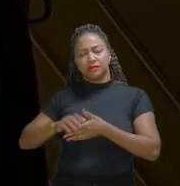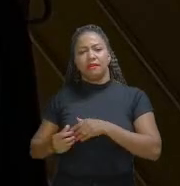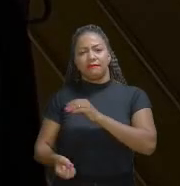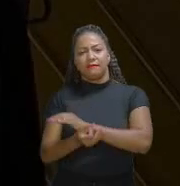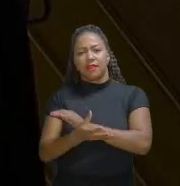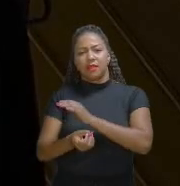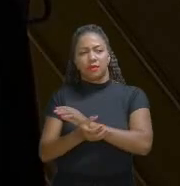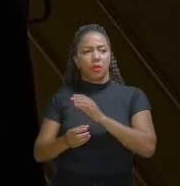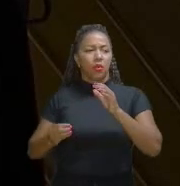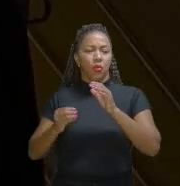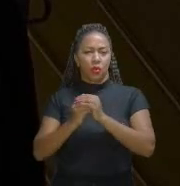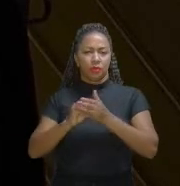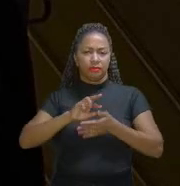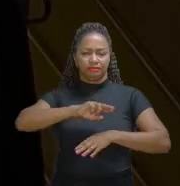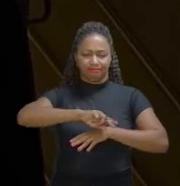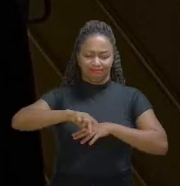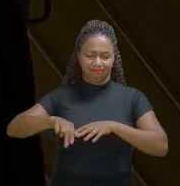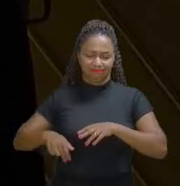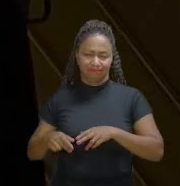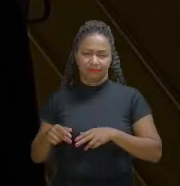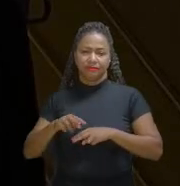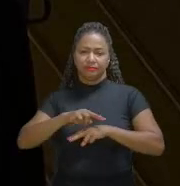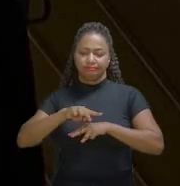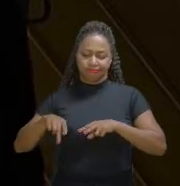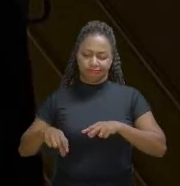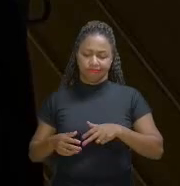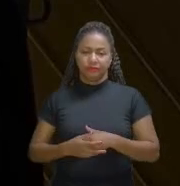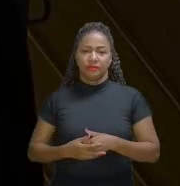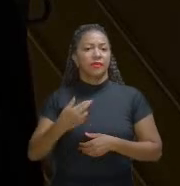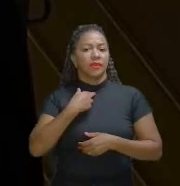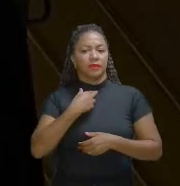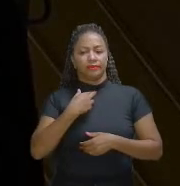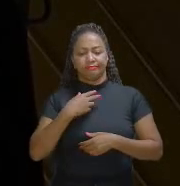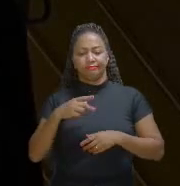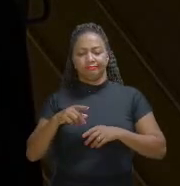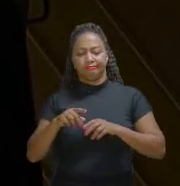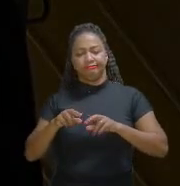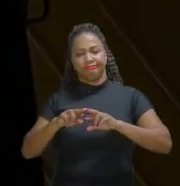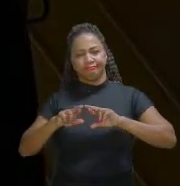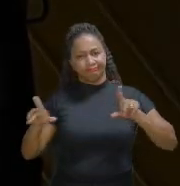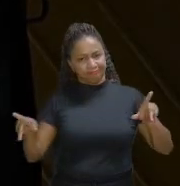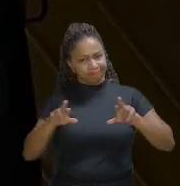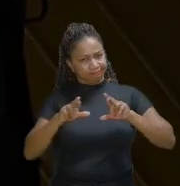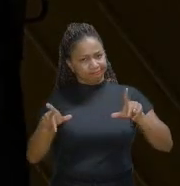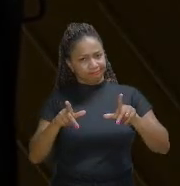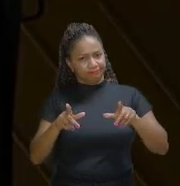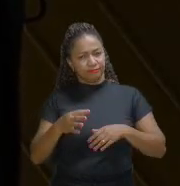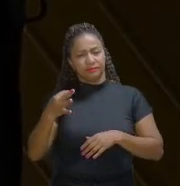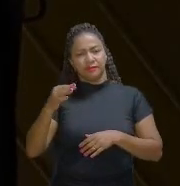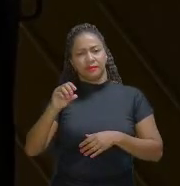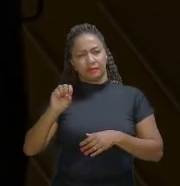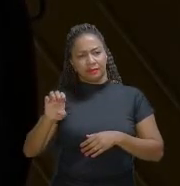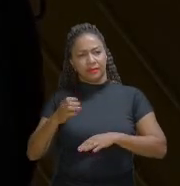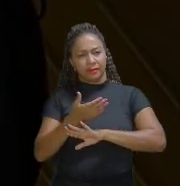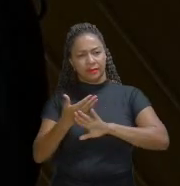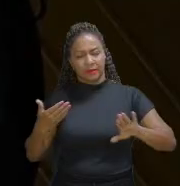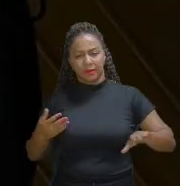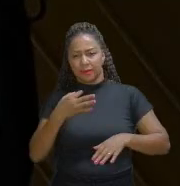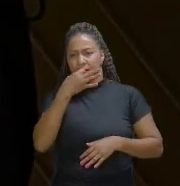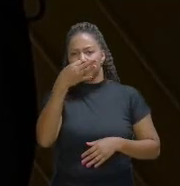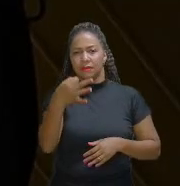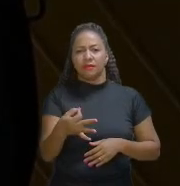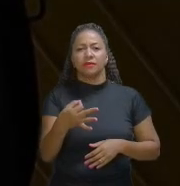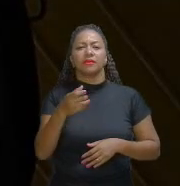gênero, entendimento que, segundo sustentam, diverge da jurisprudência do TSE. Mais uma vez, afasta a